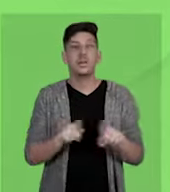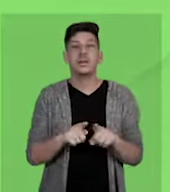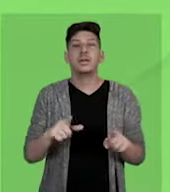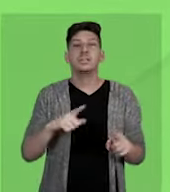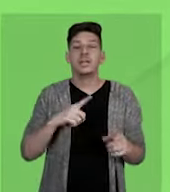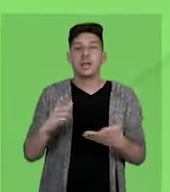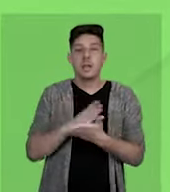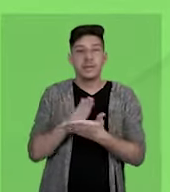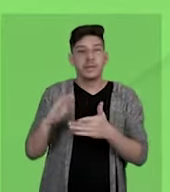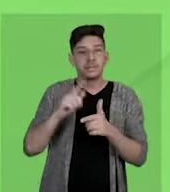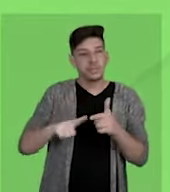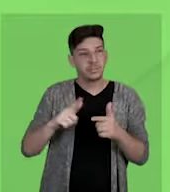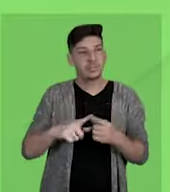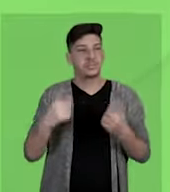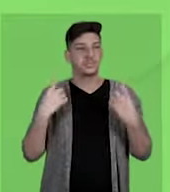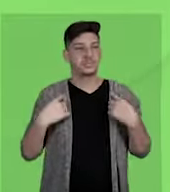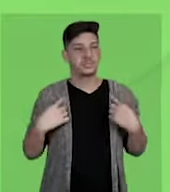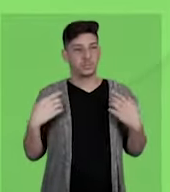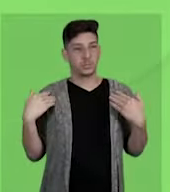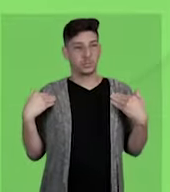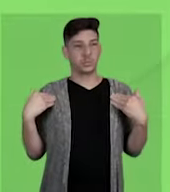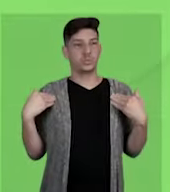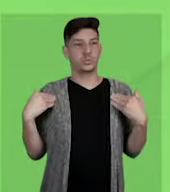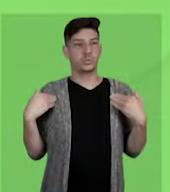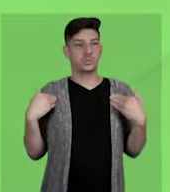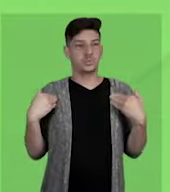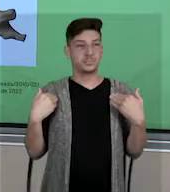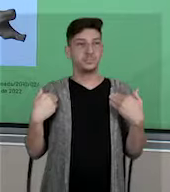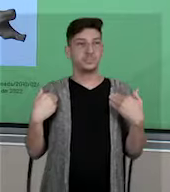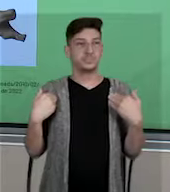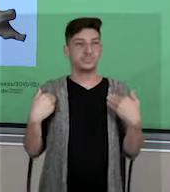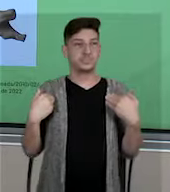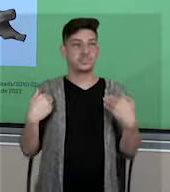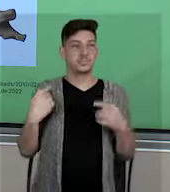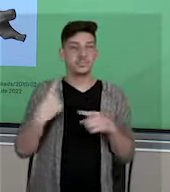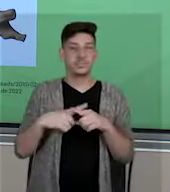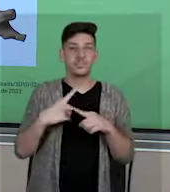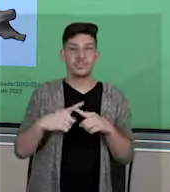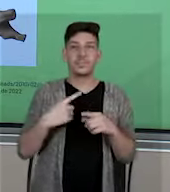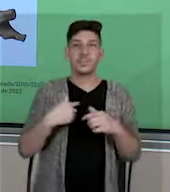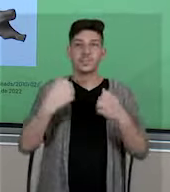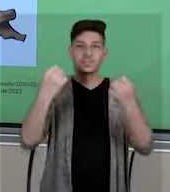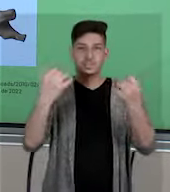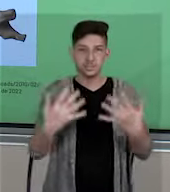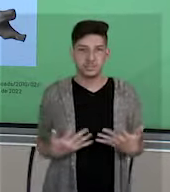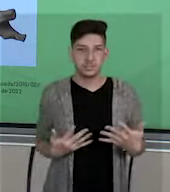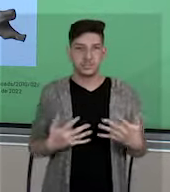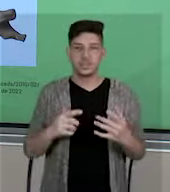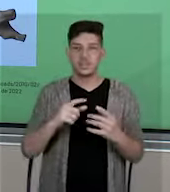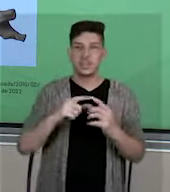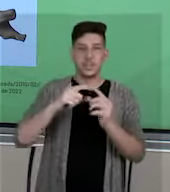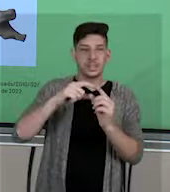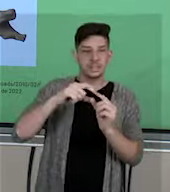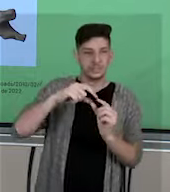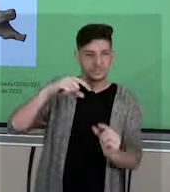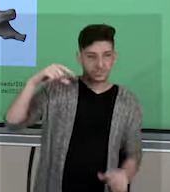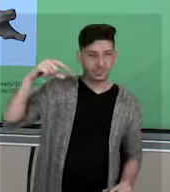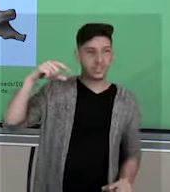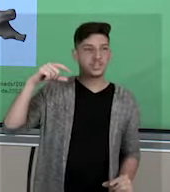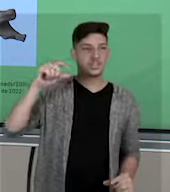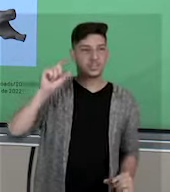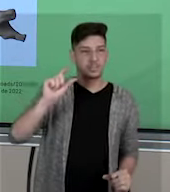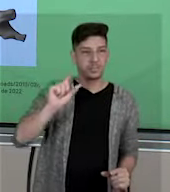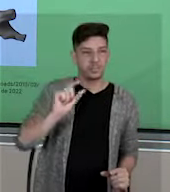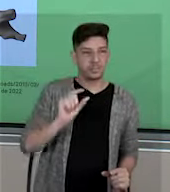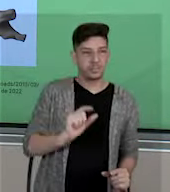posturais. E isso aqui é muito importante, gente, porque quando eu estou falando lá das vértebras da coluna, a gente tem que pensar que